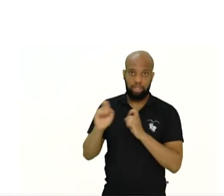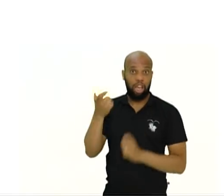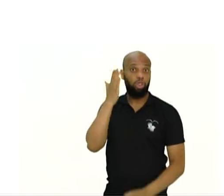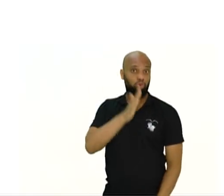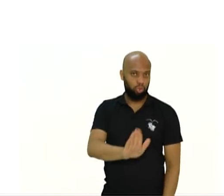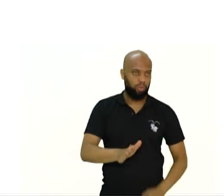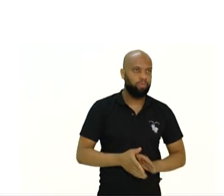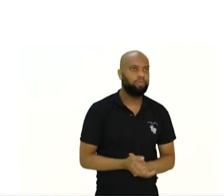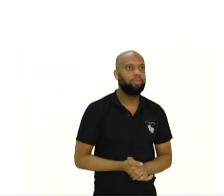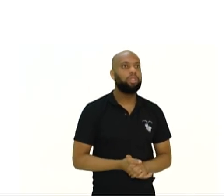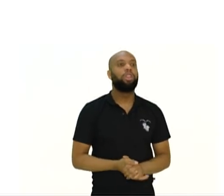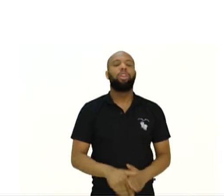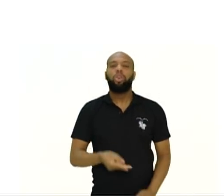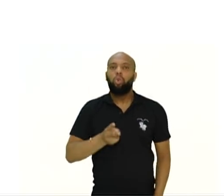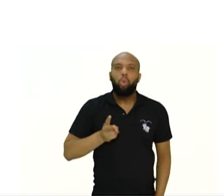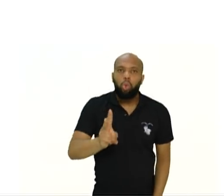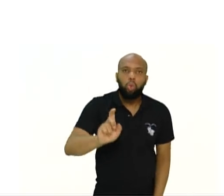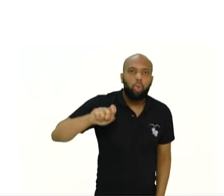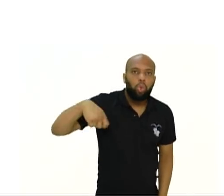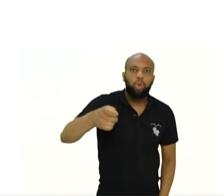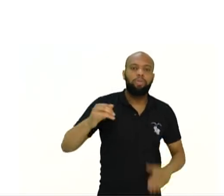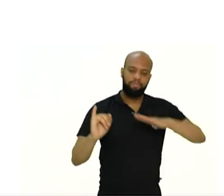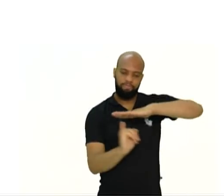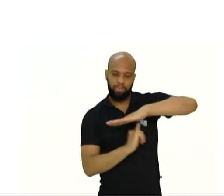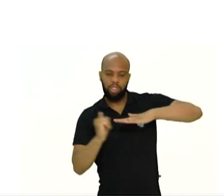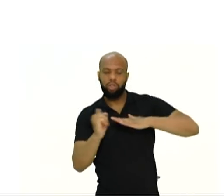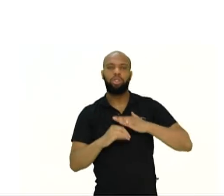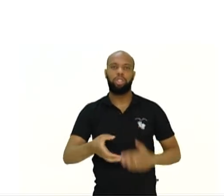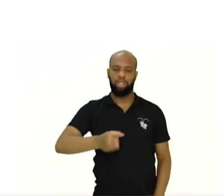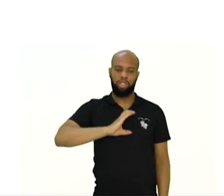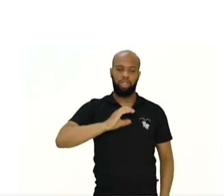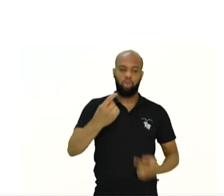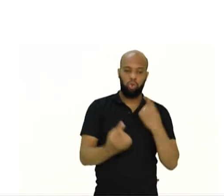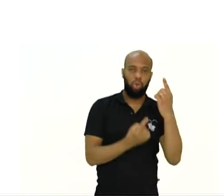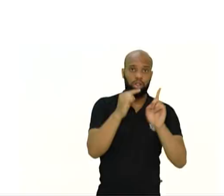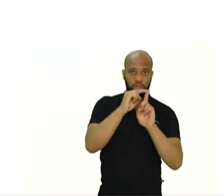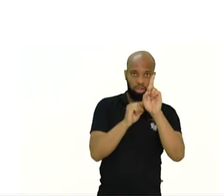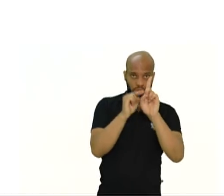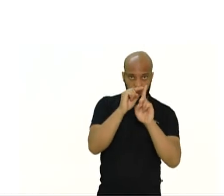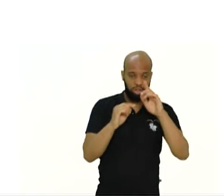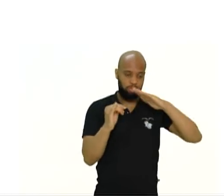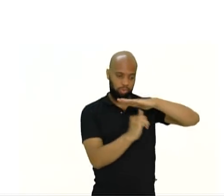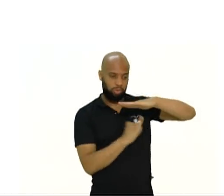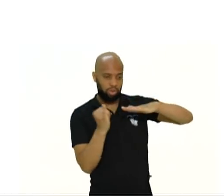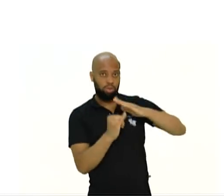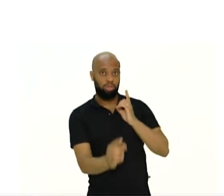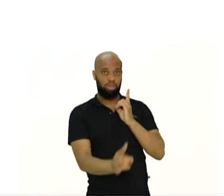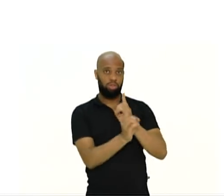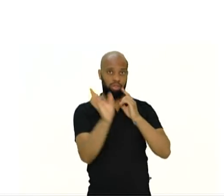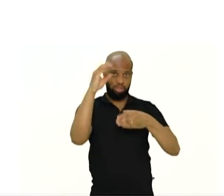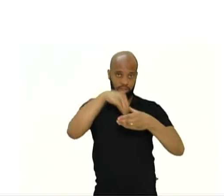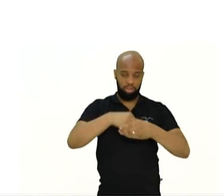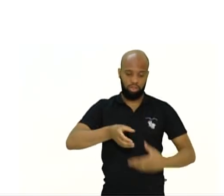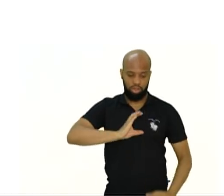azul. Ainda falando das indústrias do Canadá, quais são os tipos de indústrias encontrados no Canadá? Então, né, de acordo